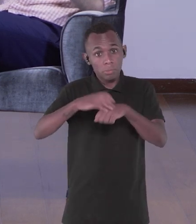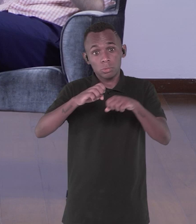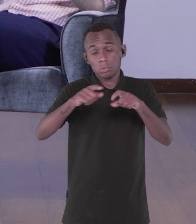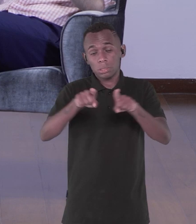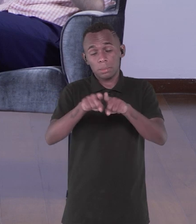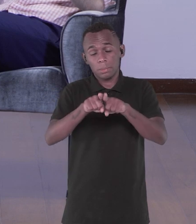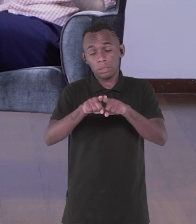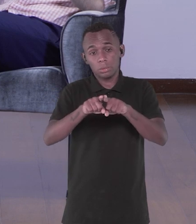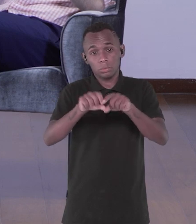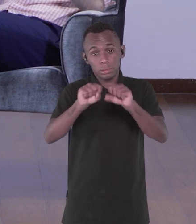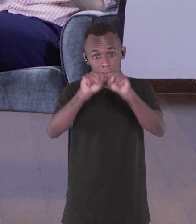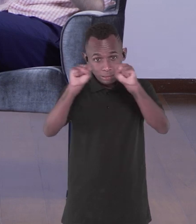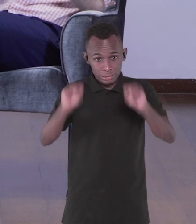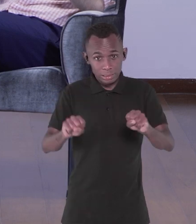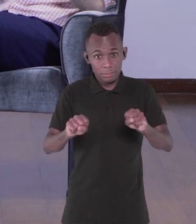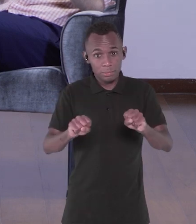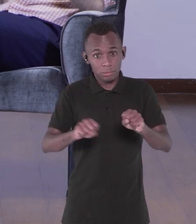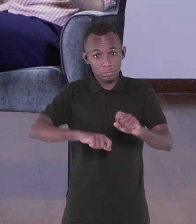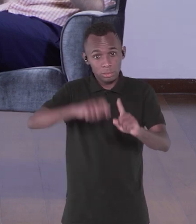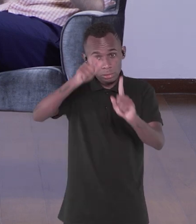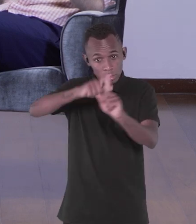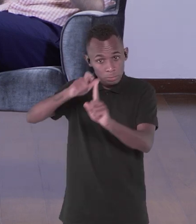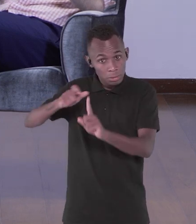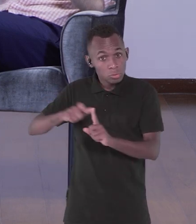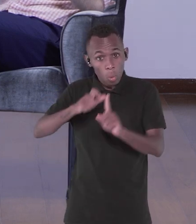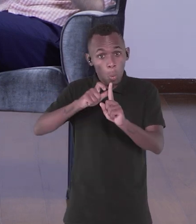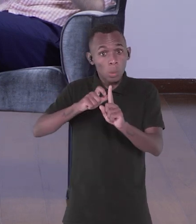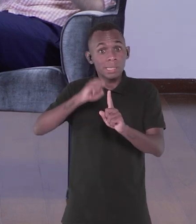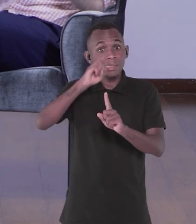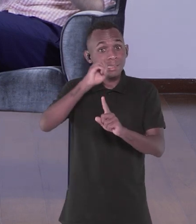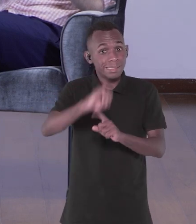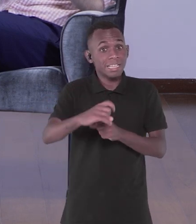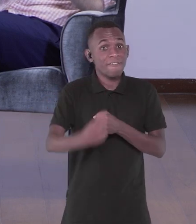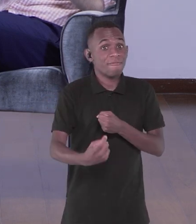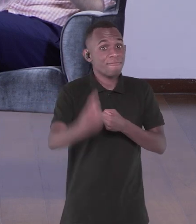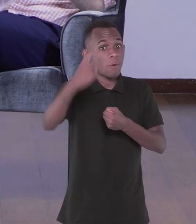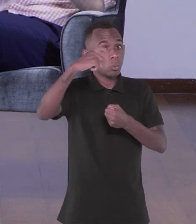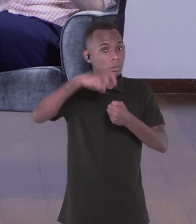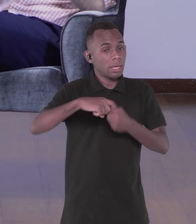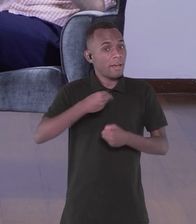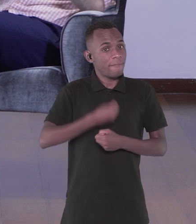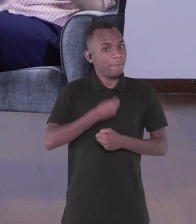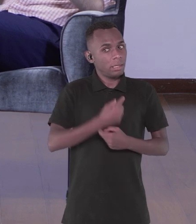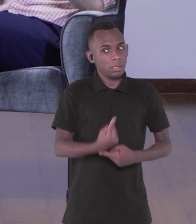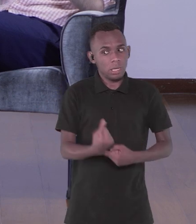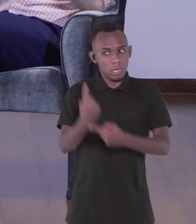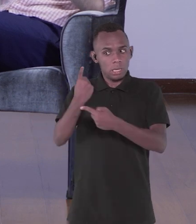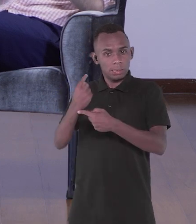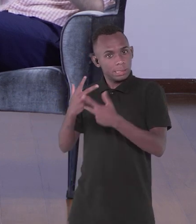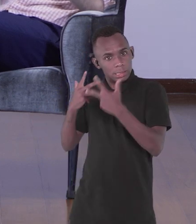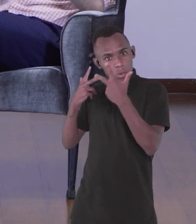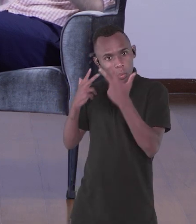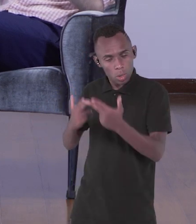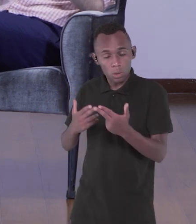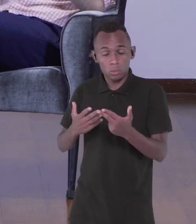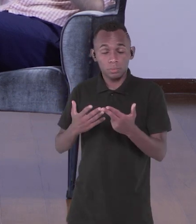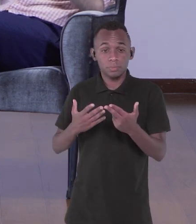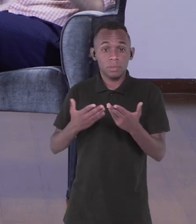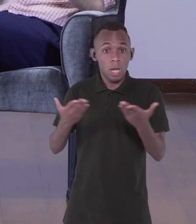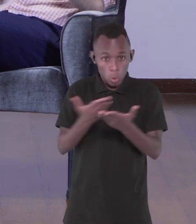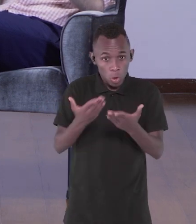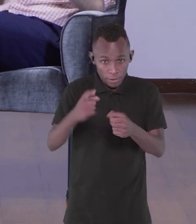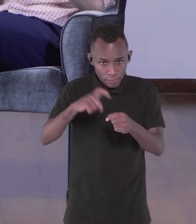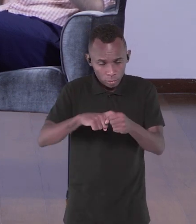atores, de que esse sistema, se a gente voltar ao que éramos, né, estamos aqui todos voltando e conversando e